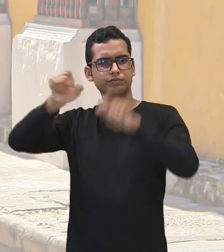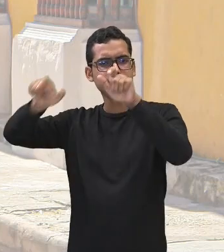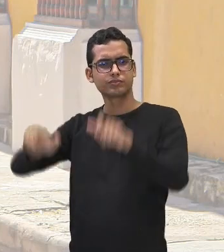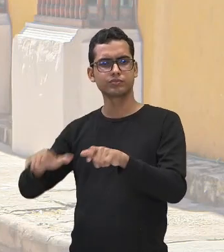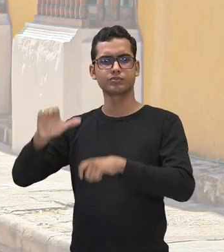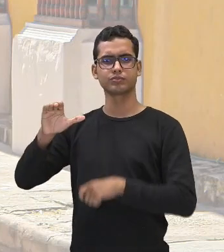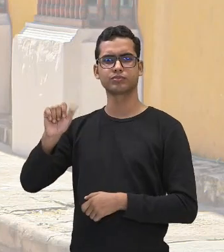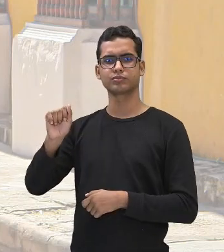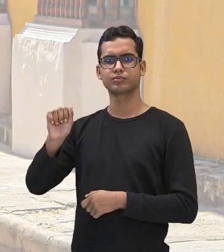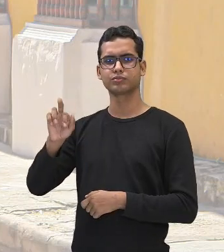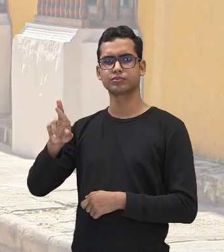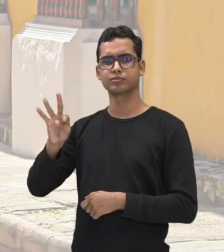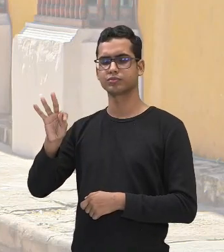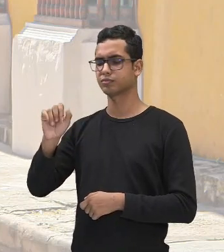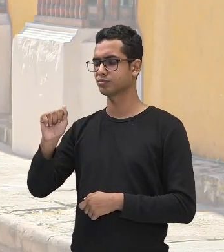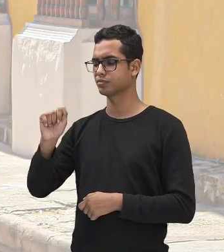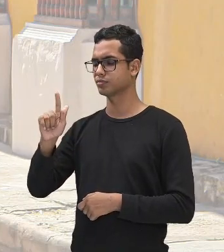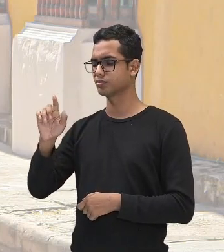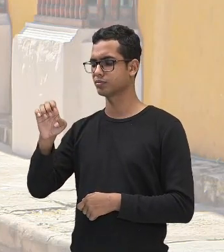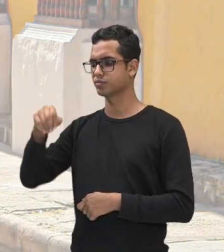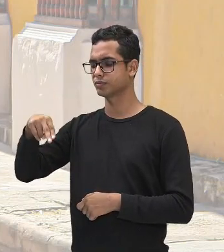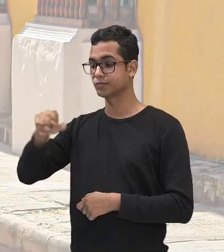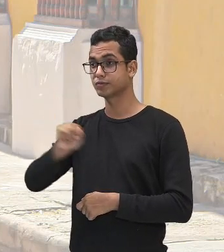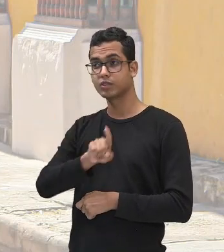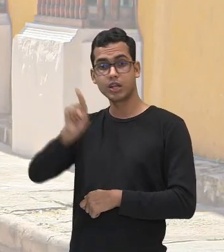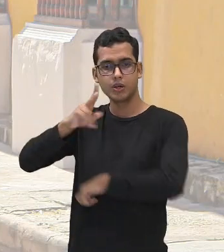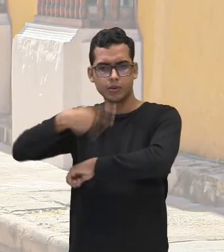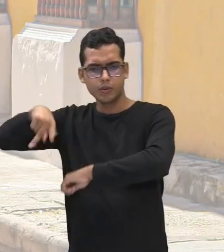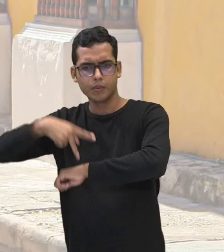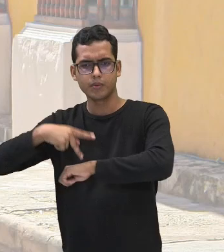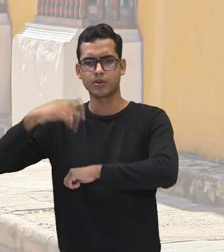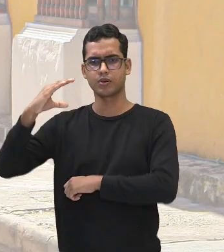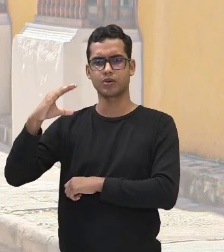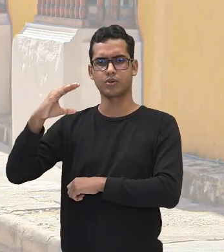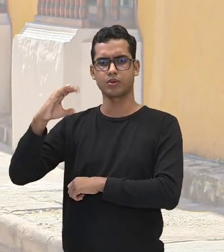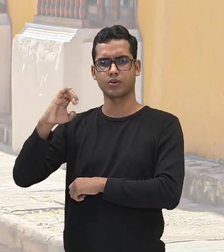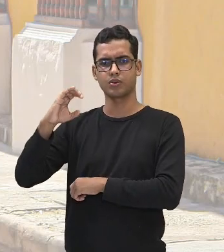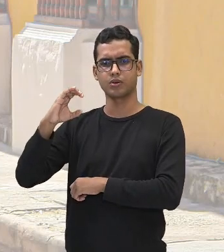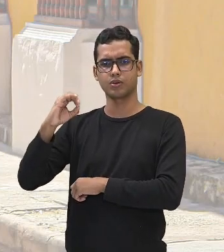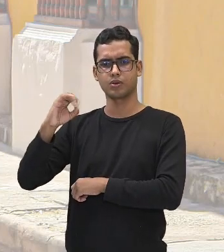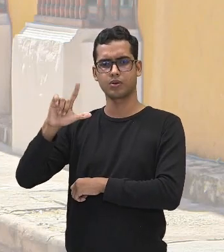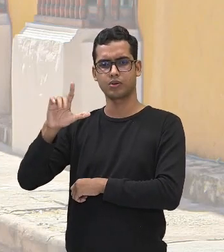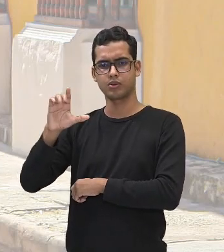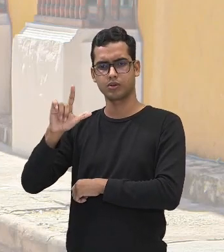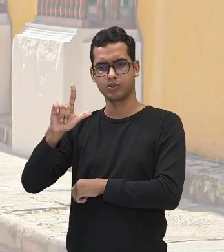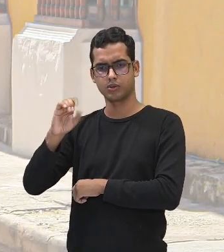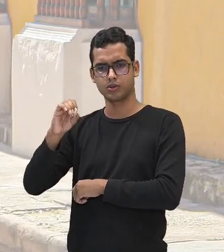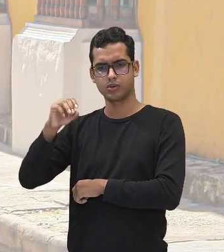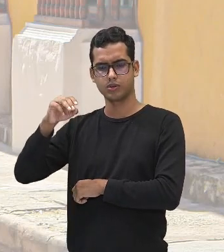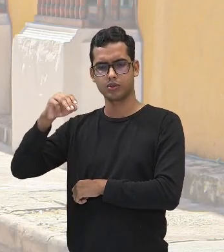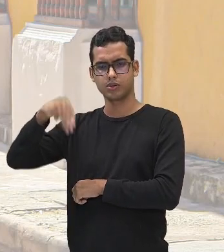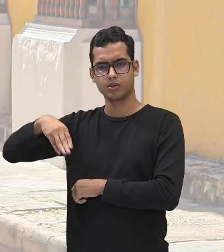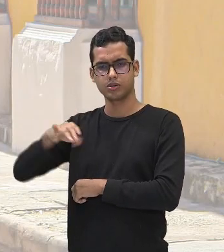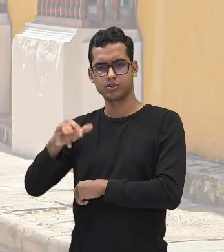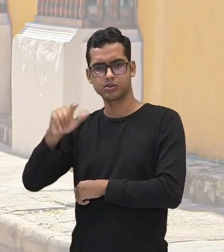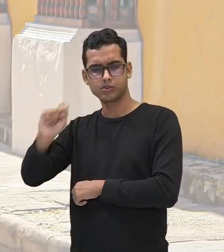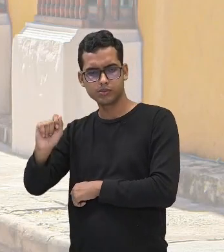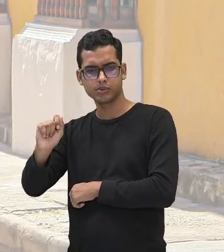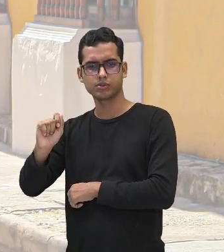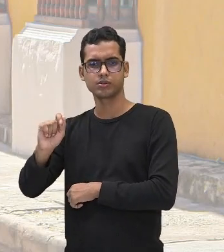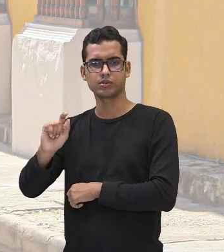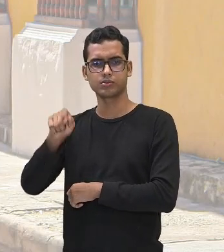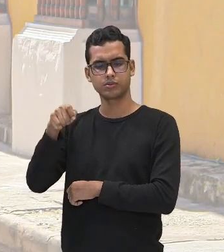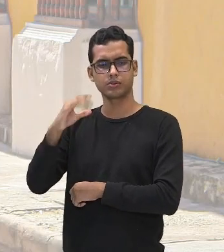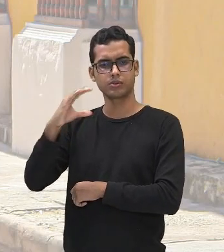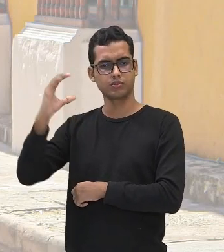Índia, é uma cidade belíssima que fica na Colômbia. Vocês podem pesquisar, tem uma